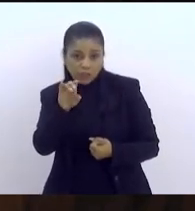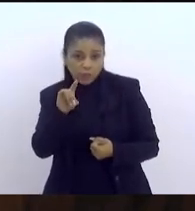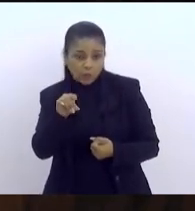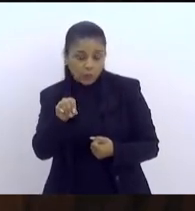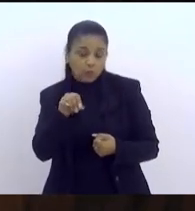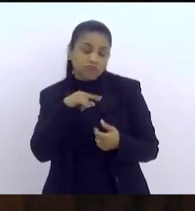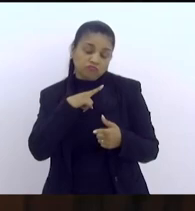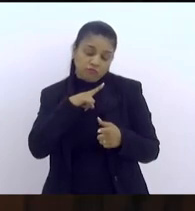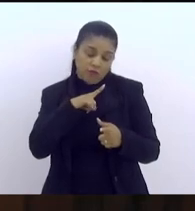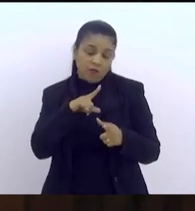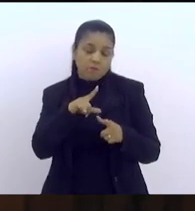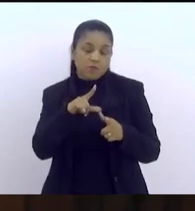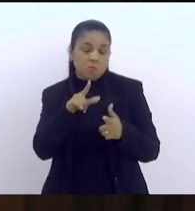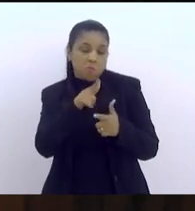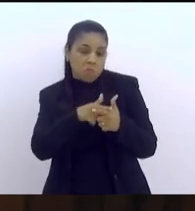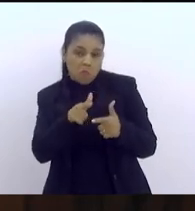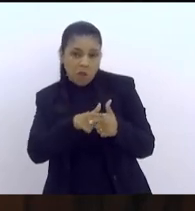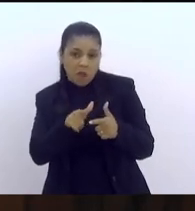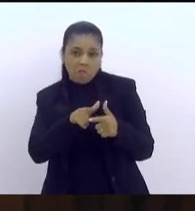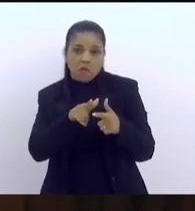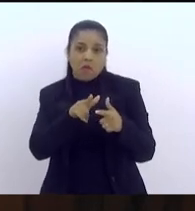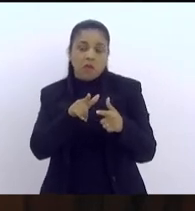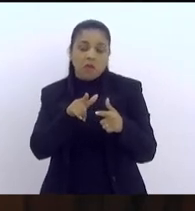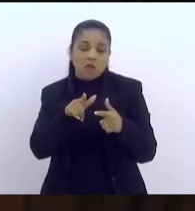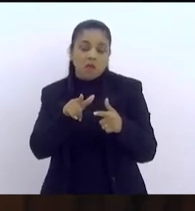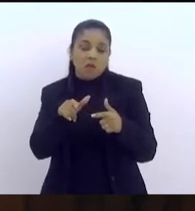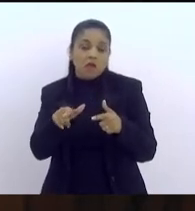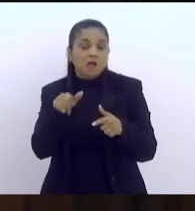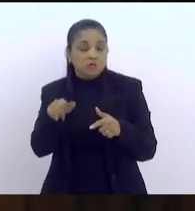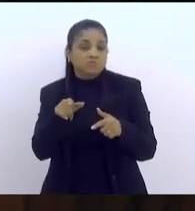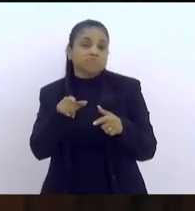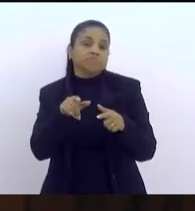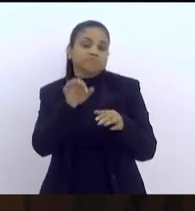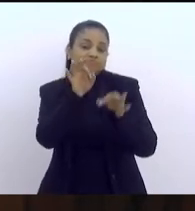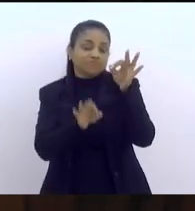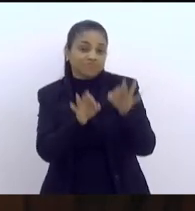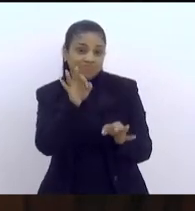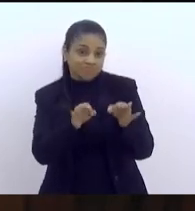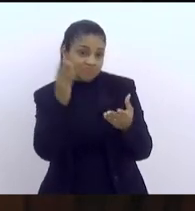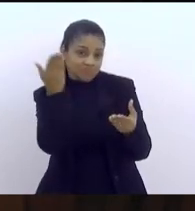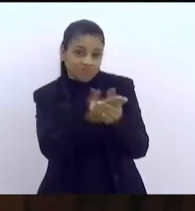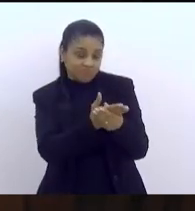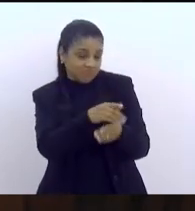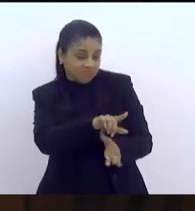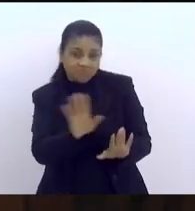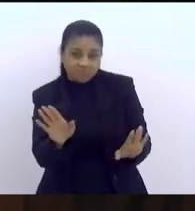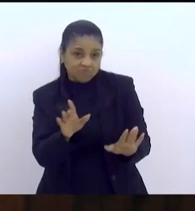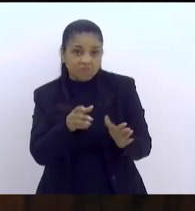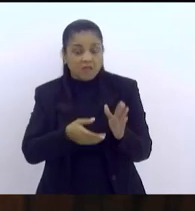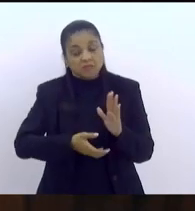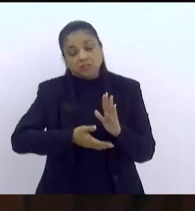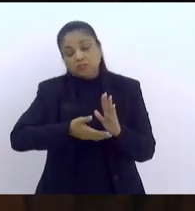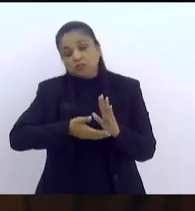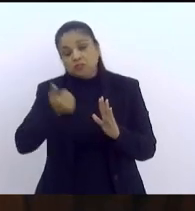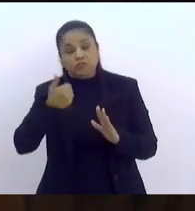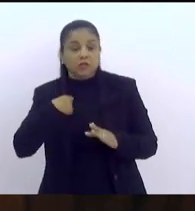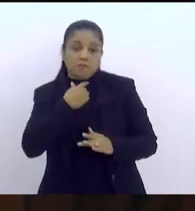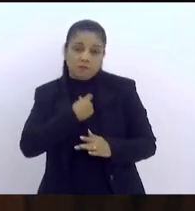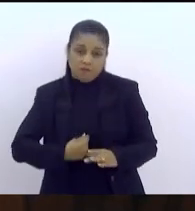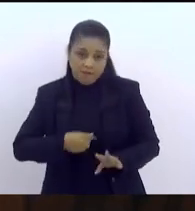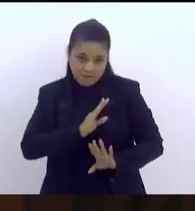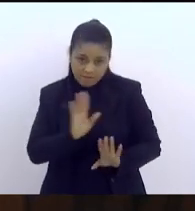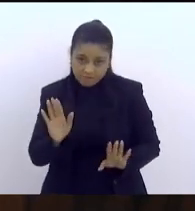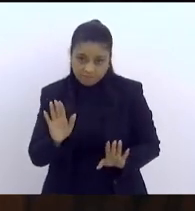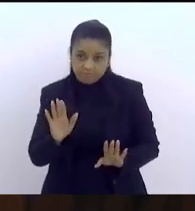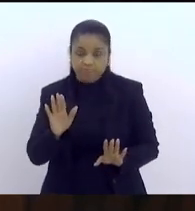se caça a medalha. Então, eu sou a favor que acabe com isso. Já conversei com o presidente isso, nós temos que acertar isso. Eu acho também que nós